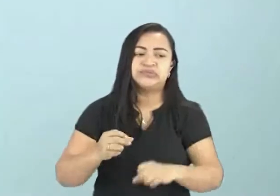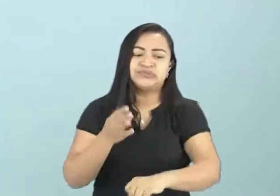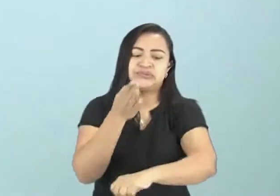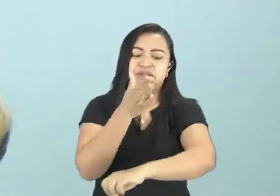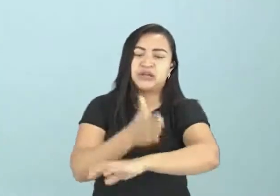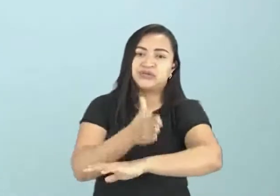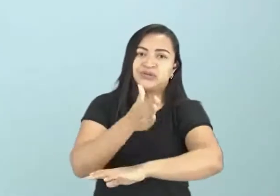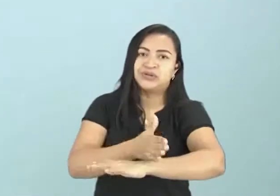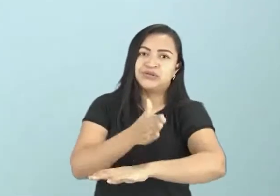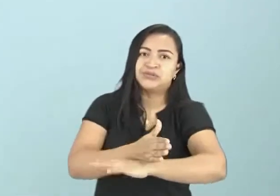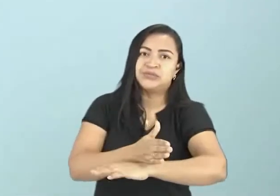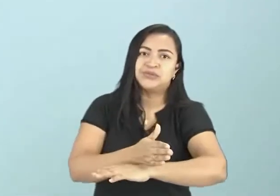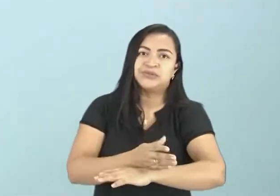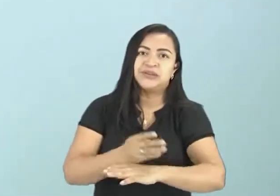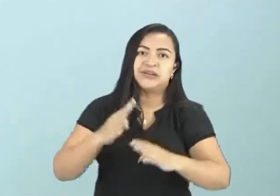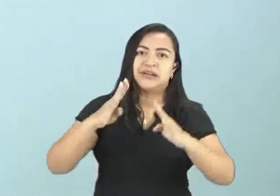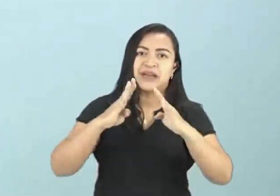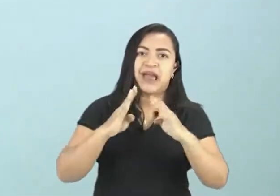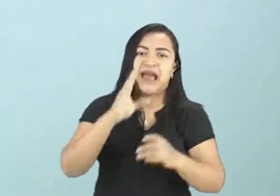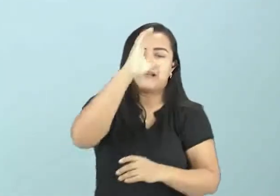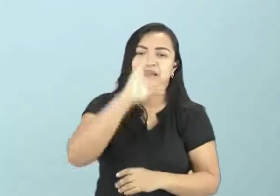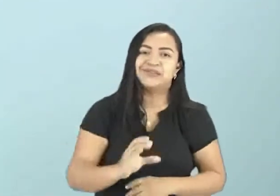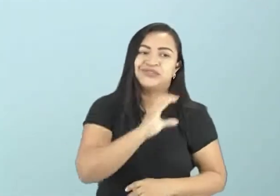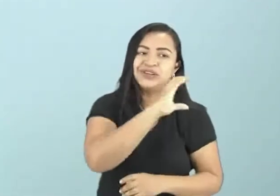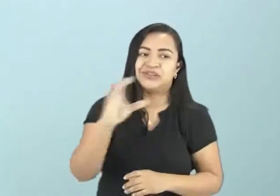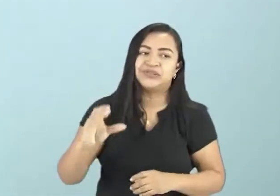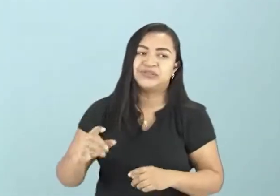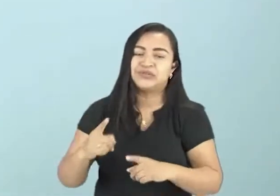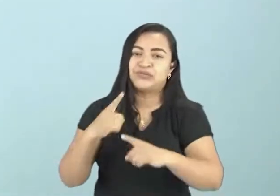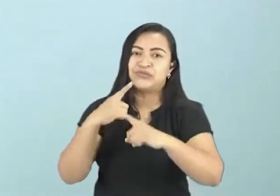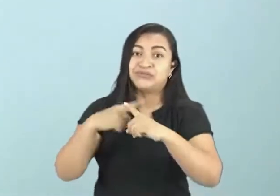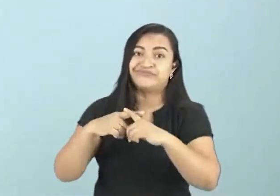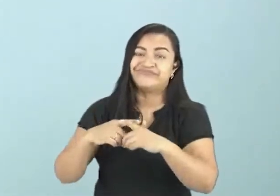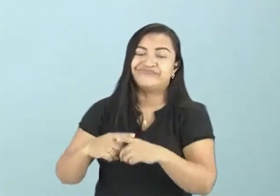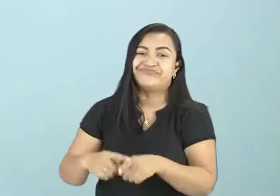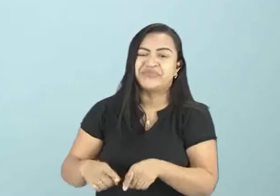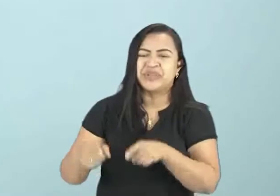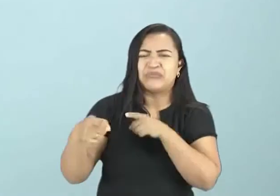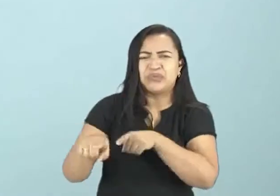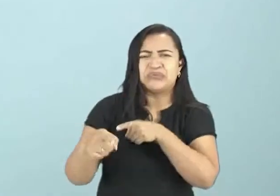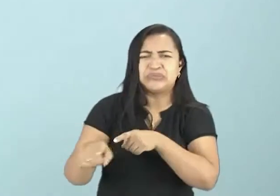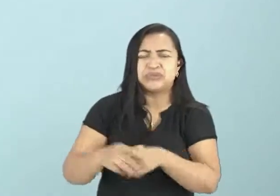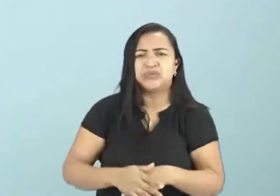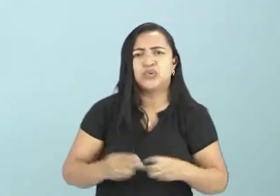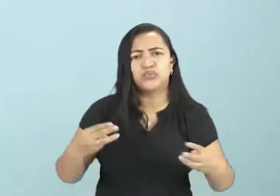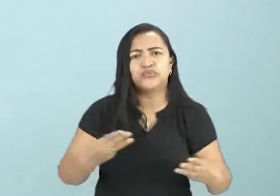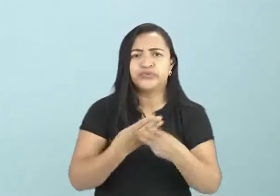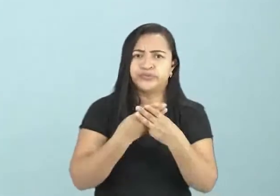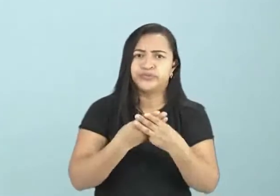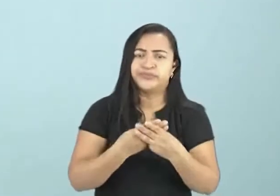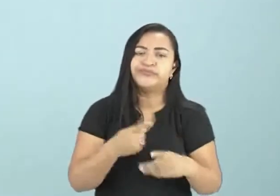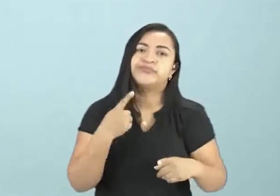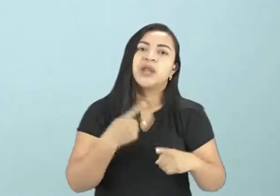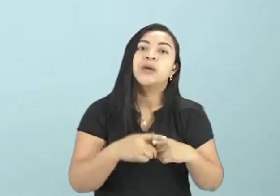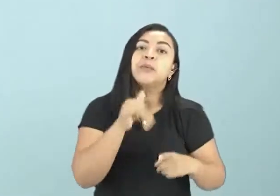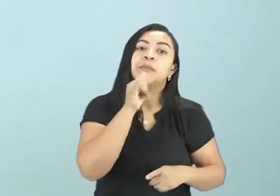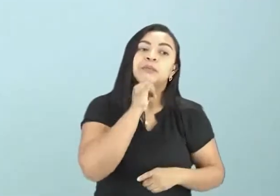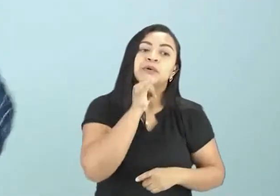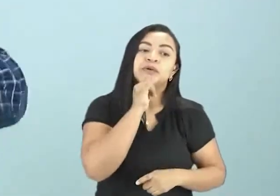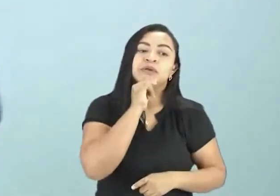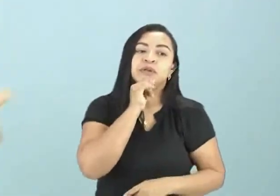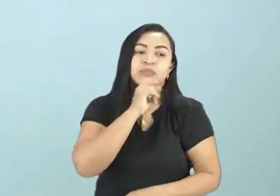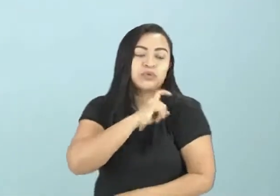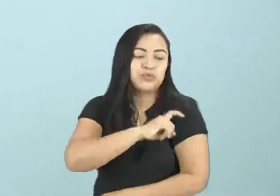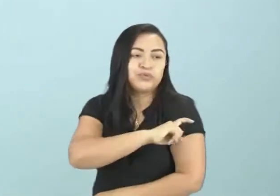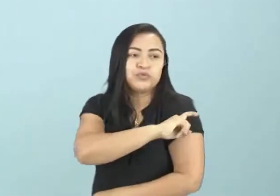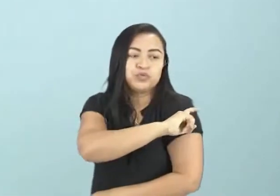Igreja Católica que perseguiu os judeus. Então, assim, havia isso já. Por exemplo, o nazismo, ele é algo